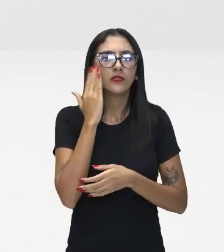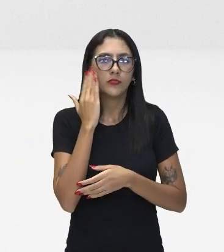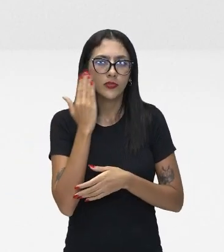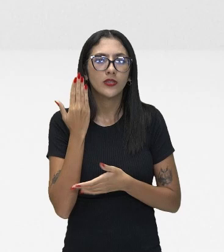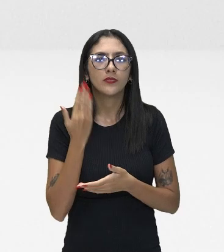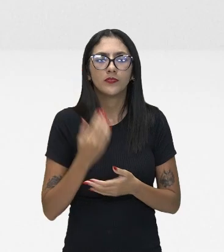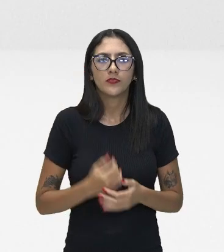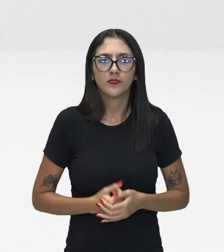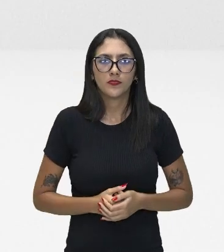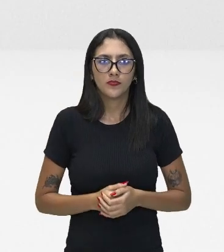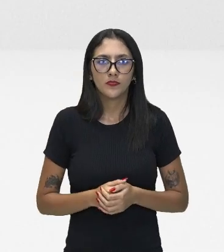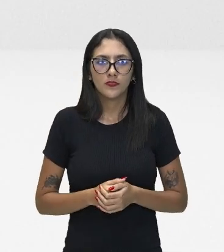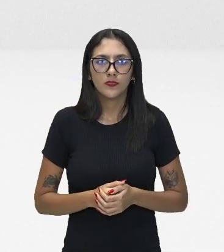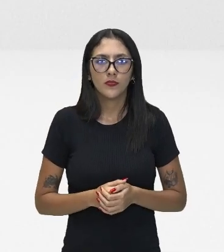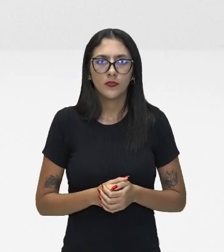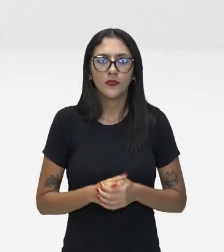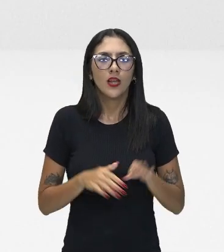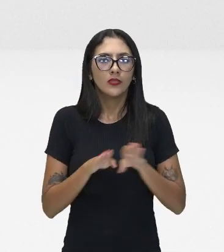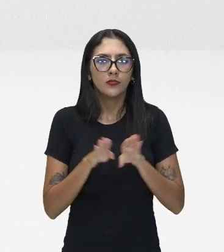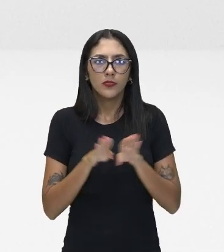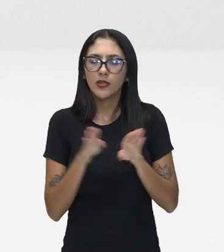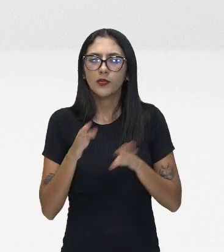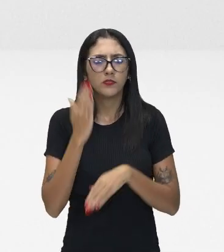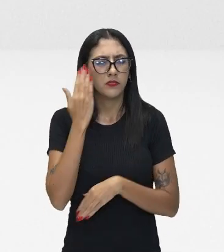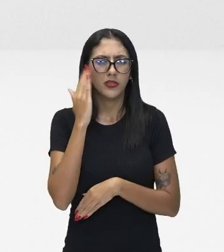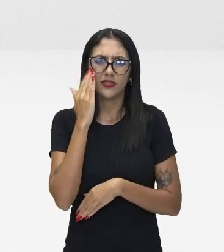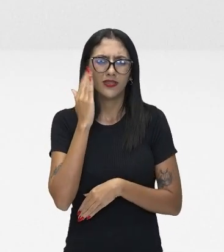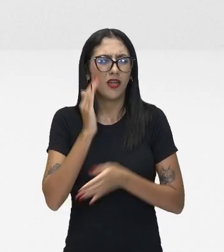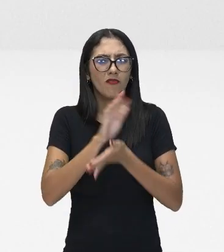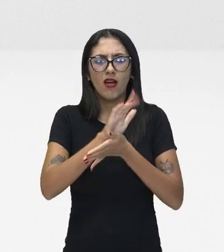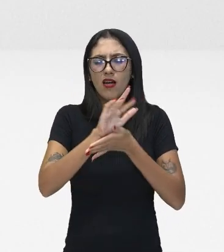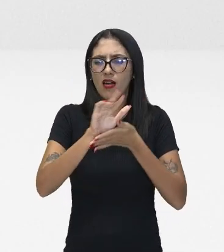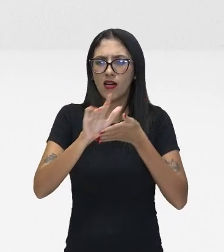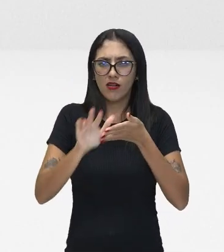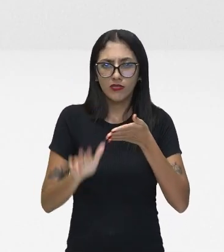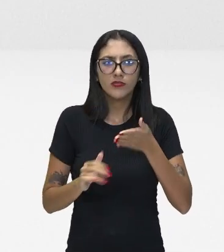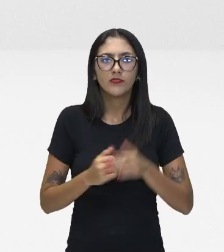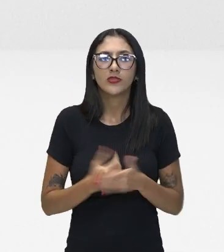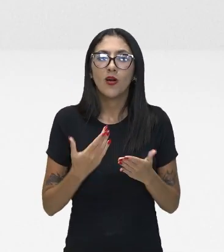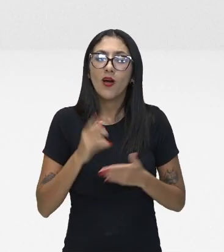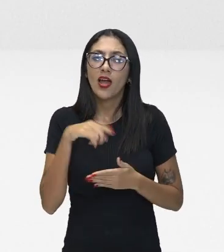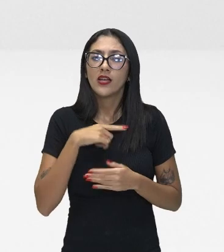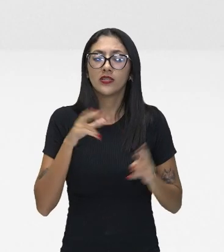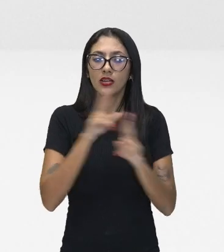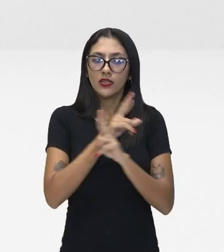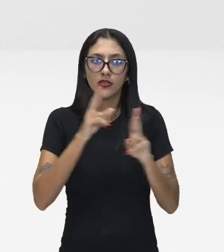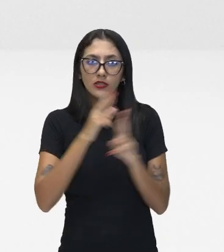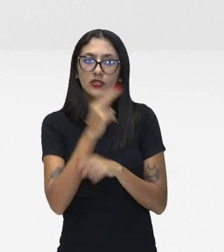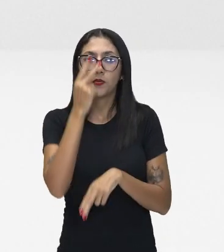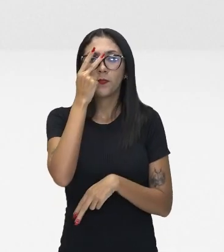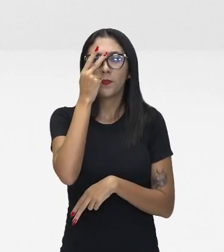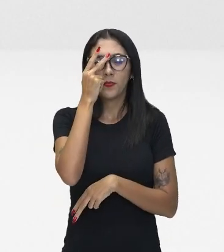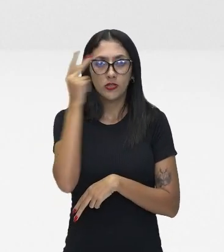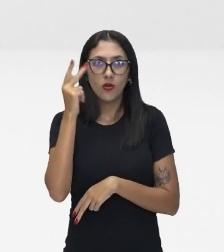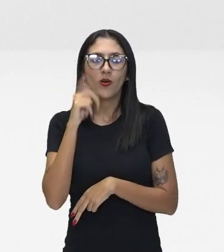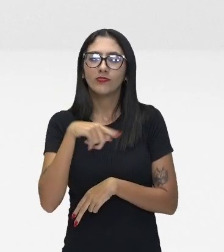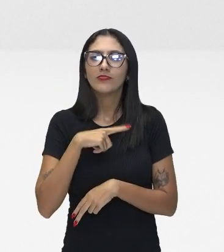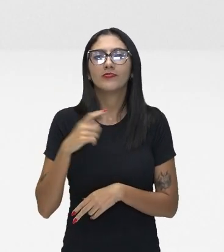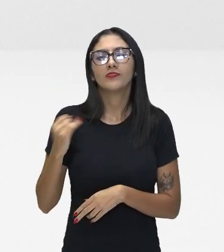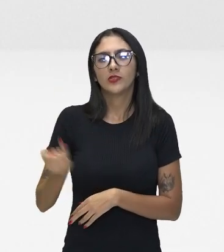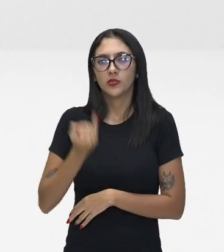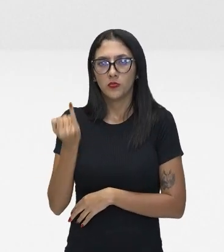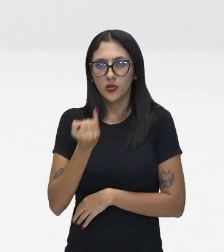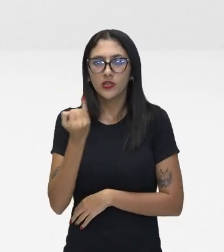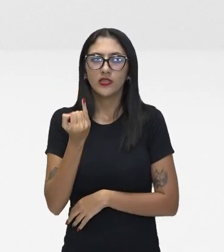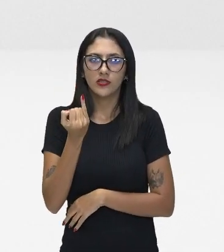do que elas precisam. Então, essa relação próxima com o seu cliente é muito importante para